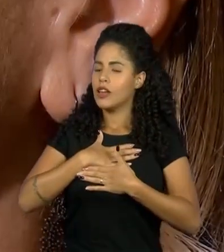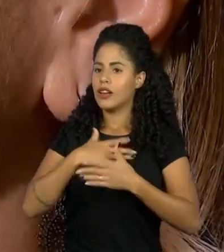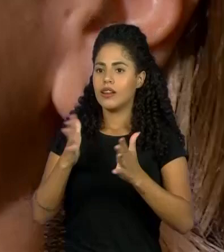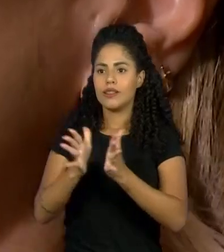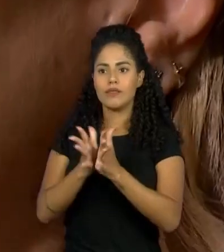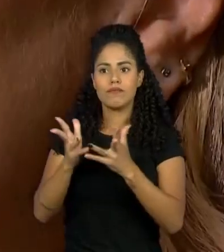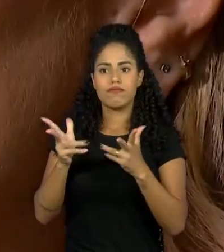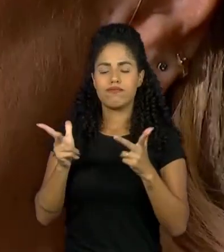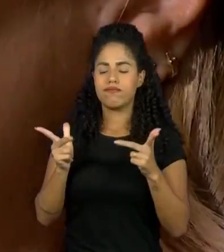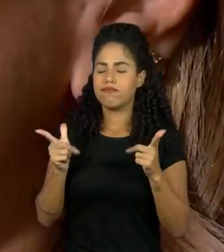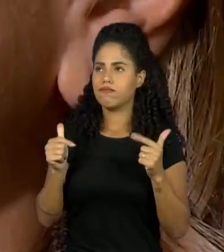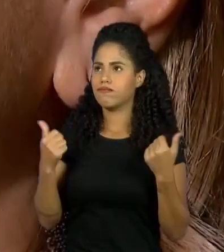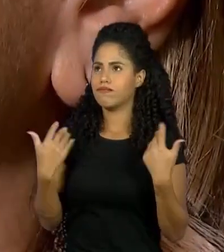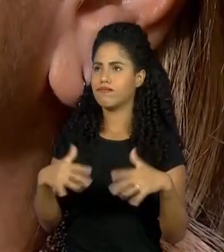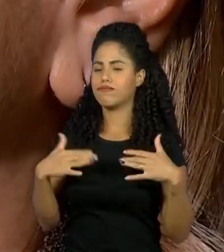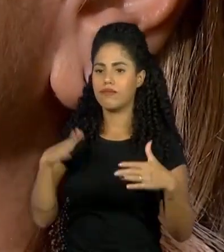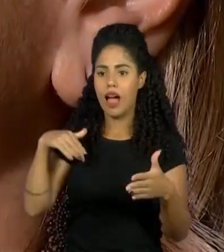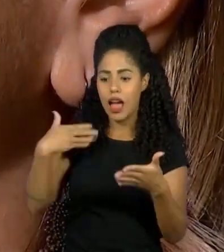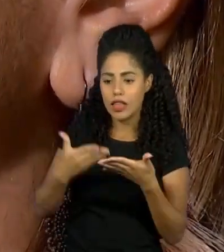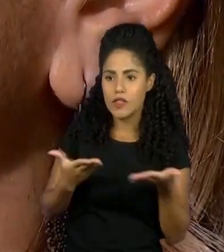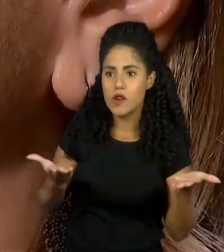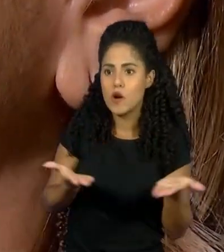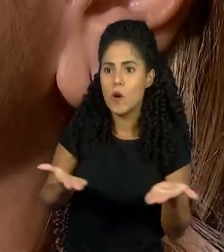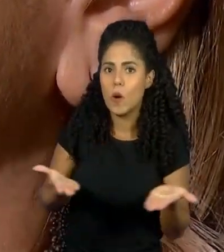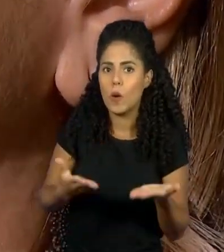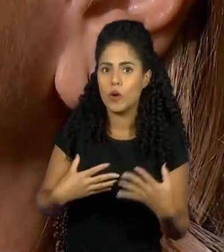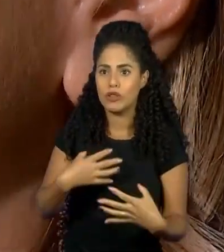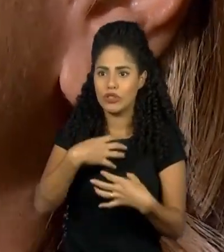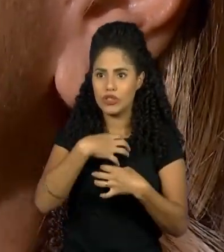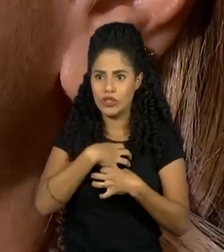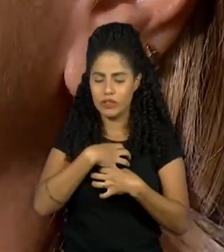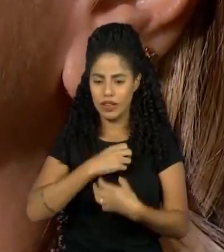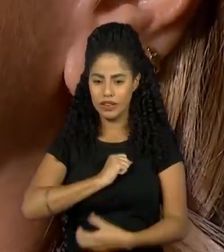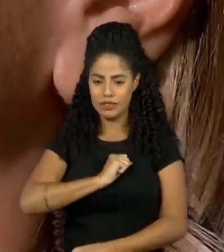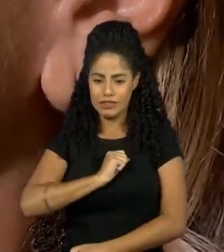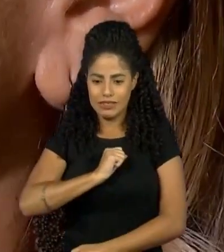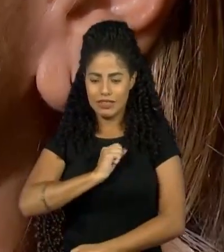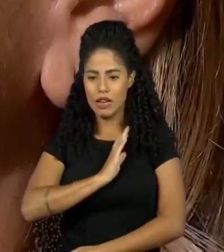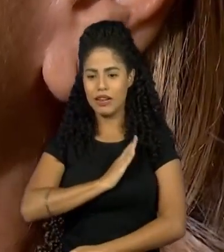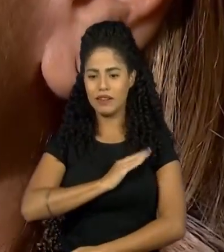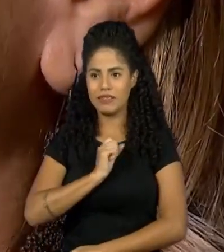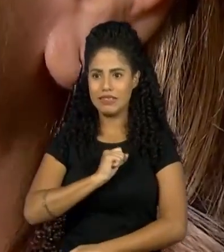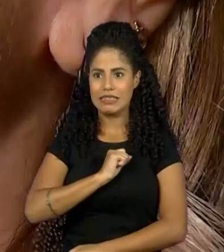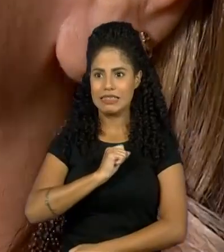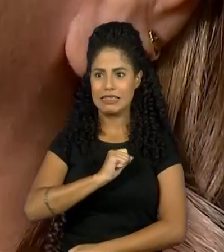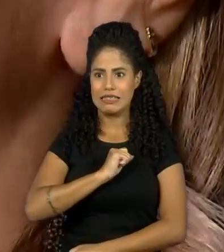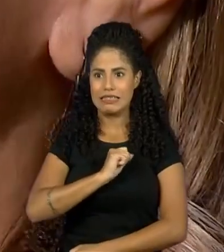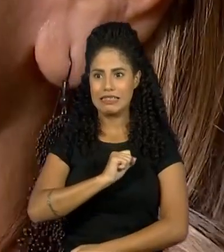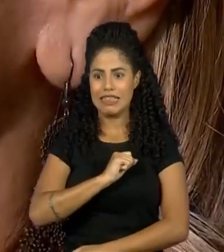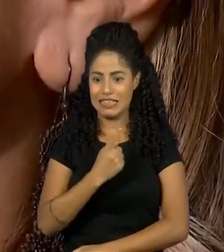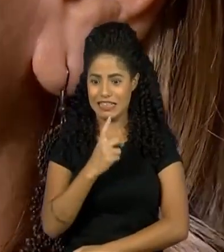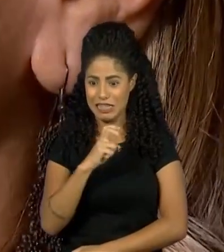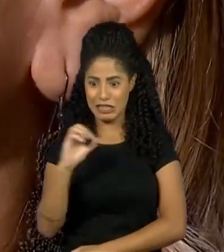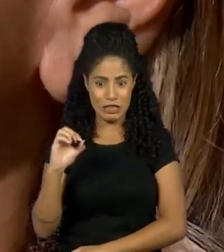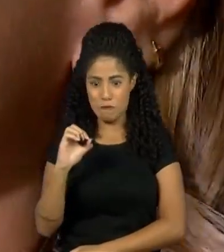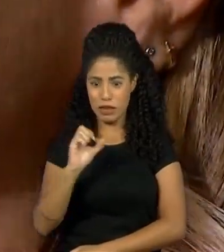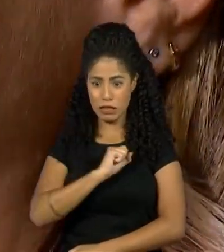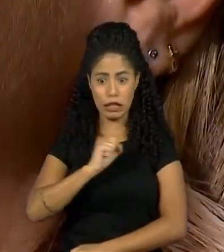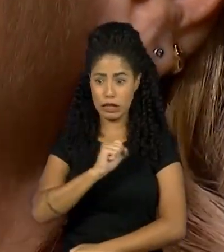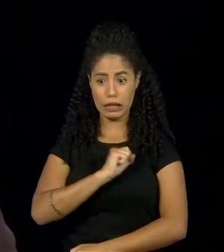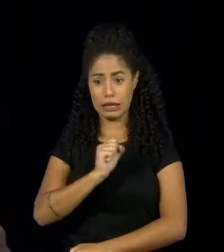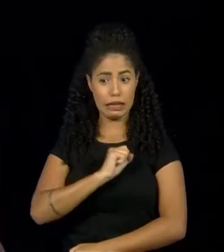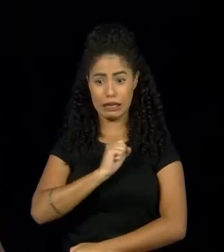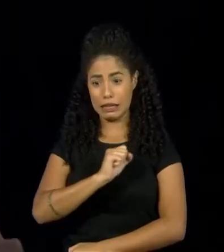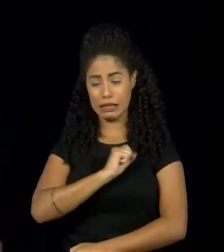incrível que até o relógio que apita se eu tô com arritmia ele ficava apitando você tá com 150 de frequência cardíaca procure